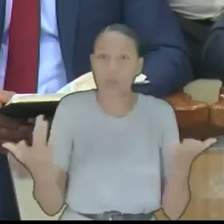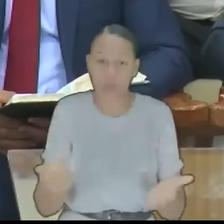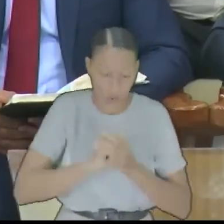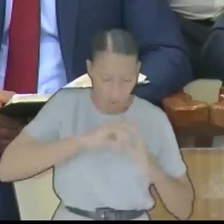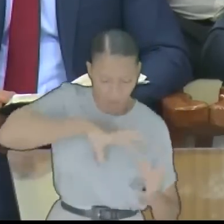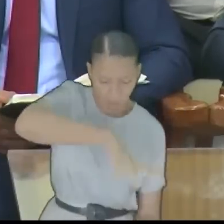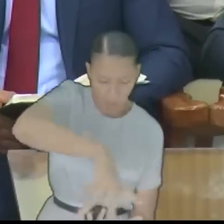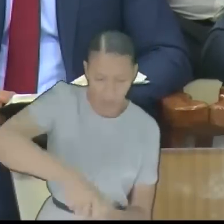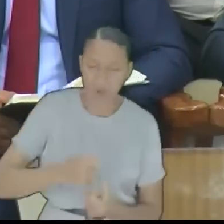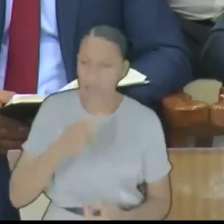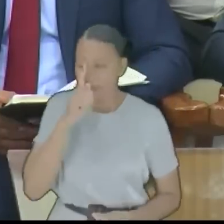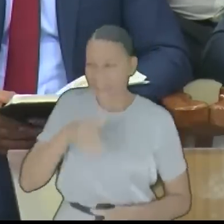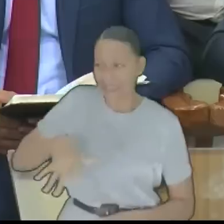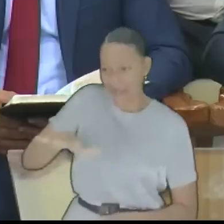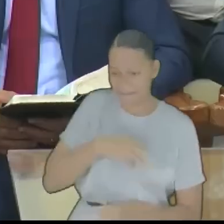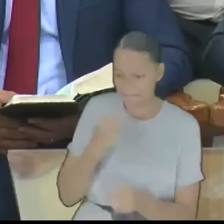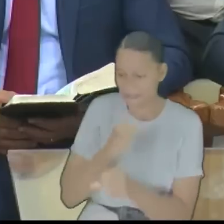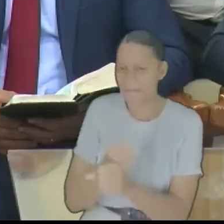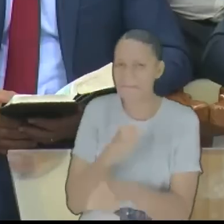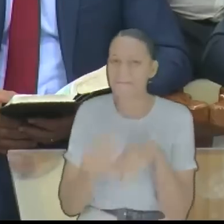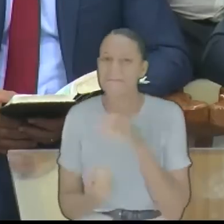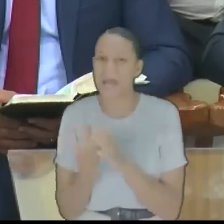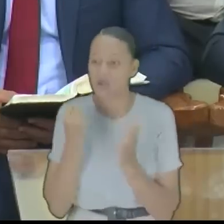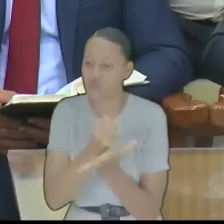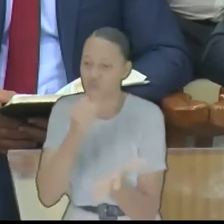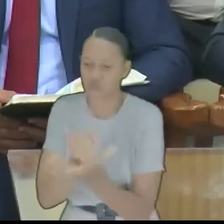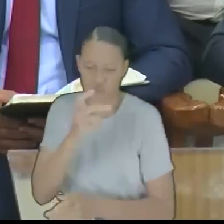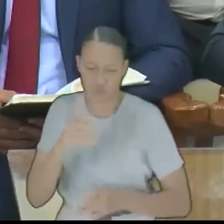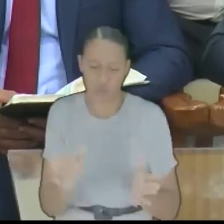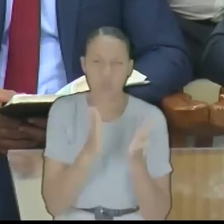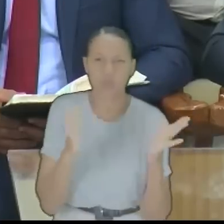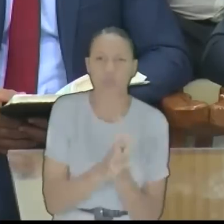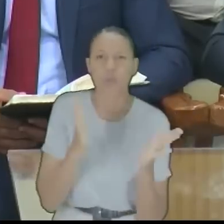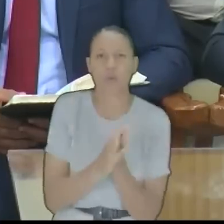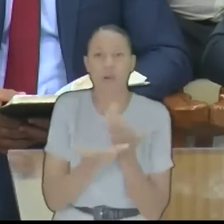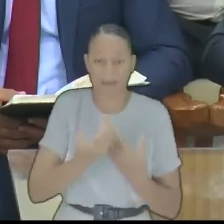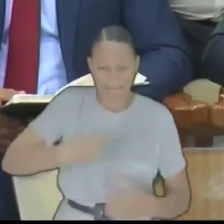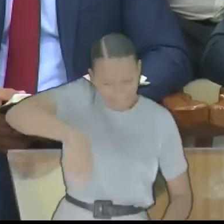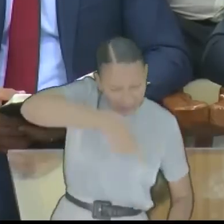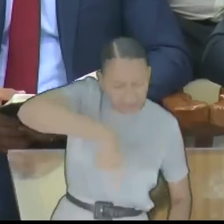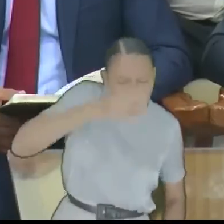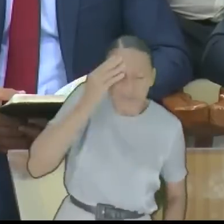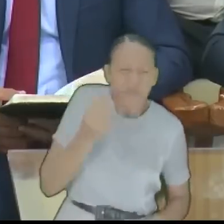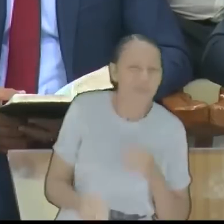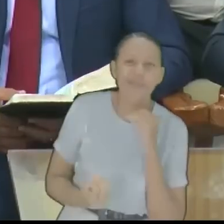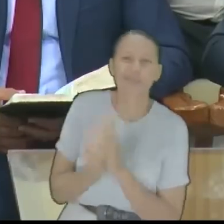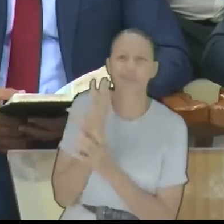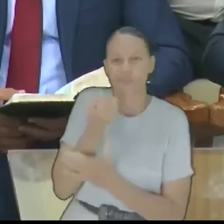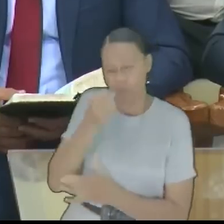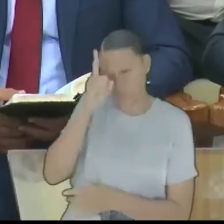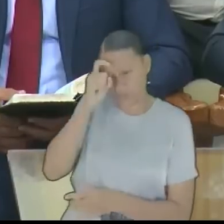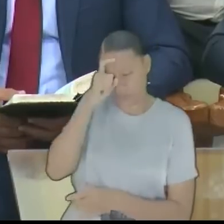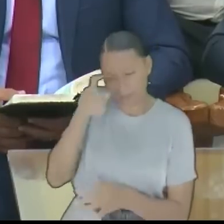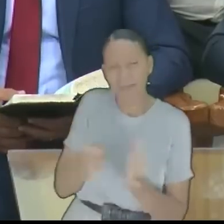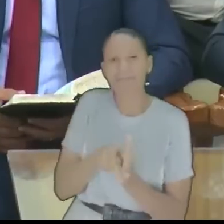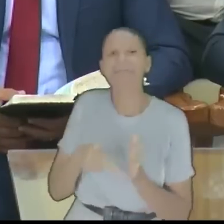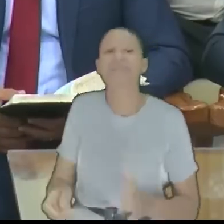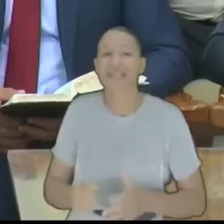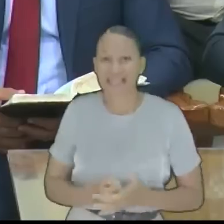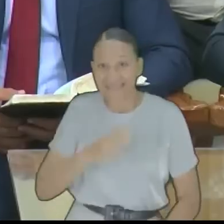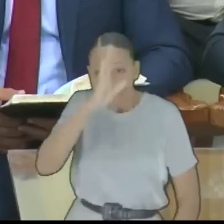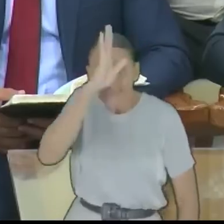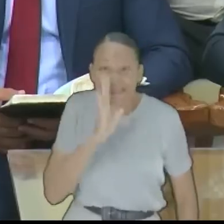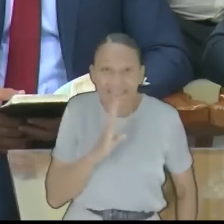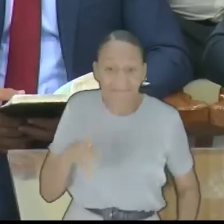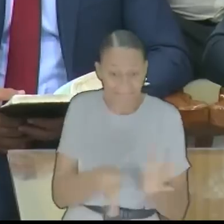nunca fez hospital para beneficiar o pobre. Você sabe quando foi que surgiram os hospitais de